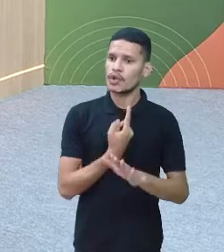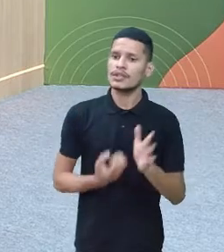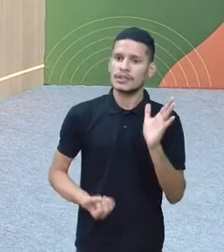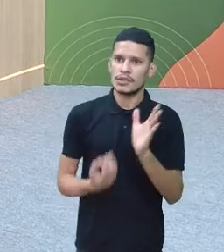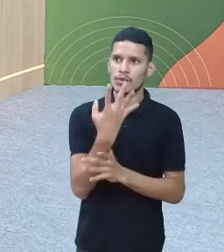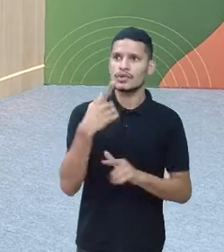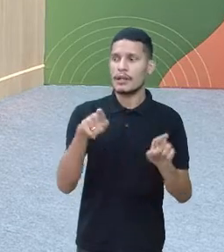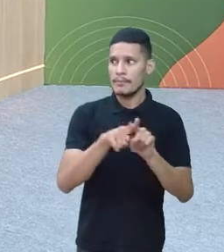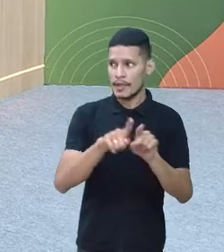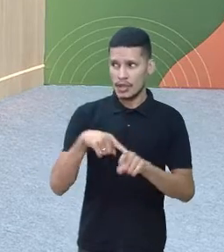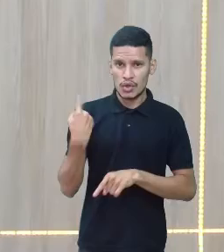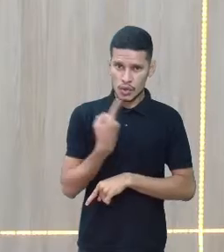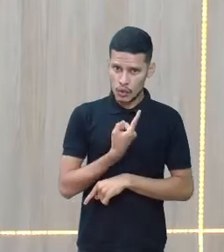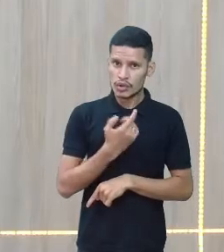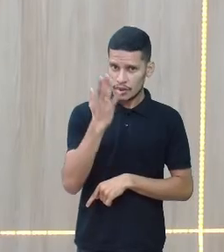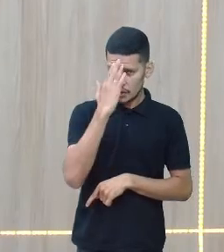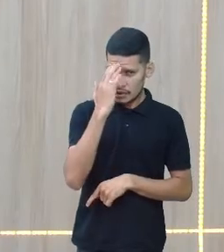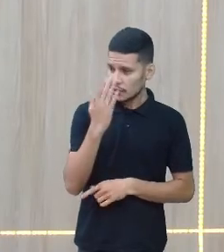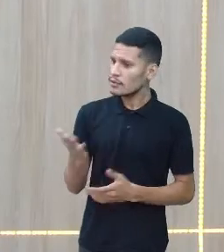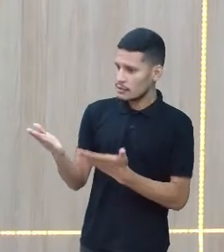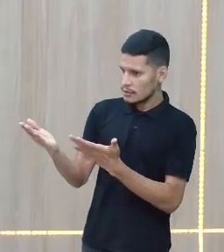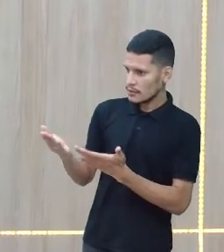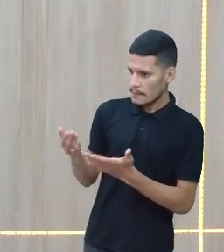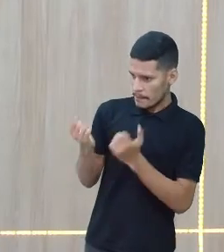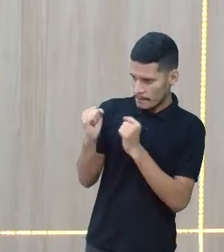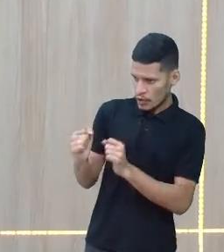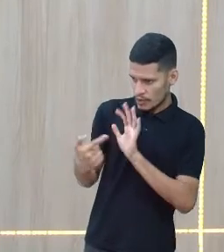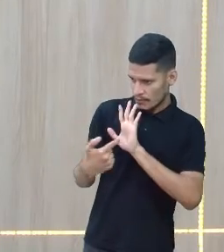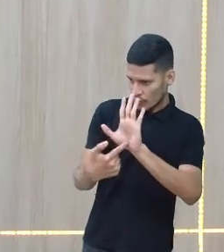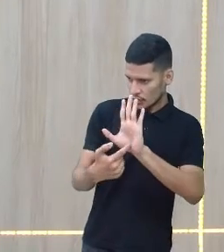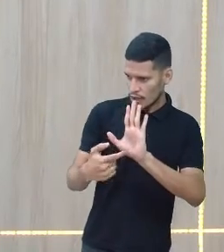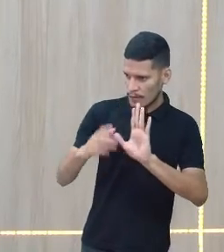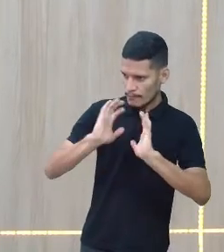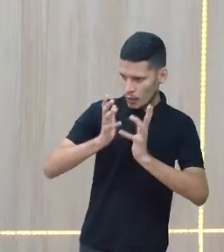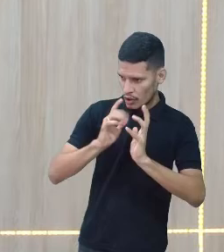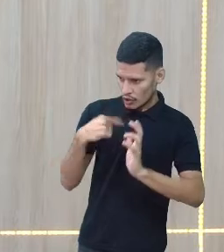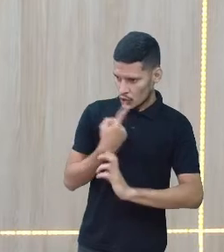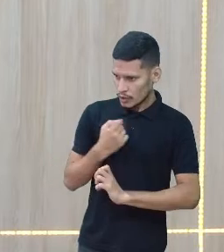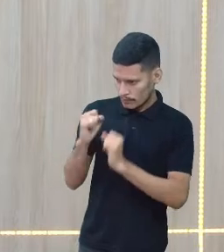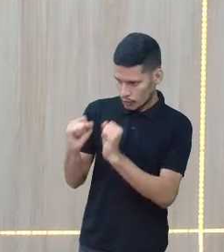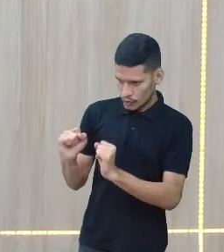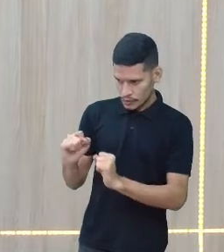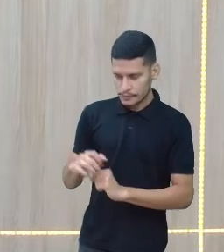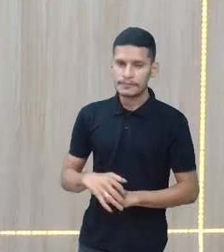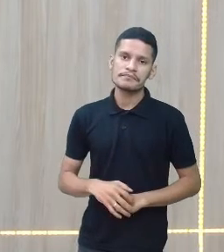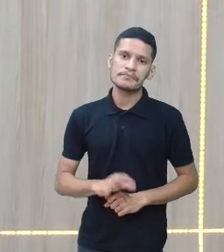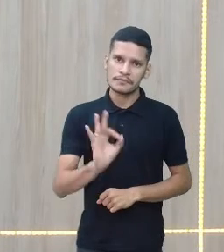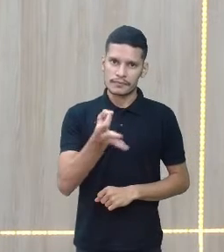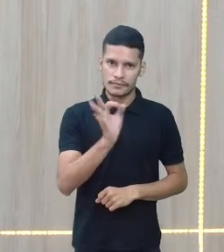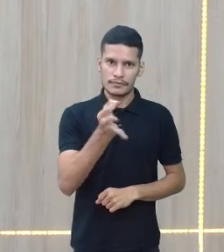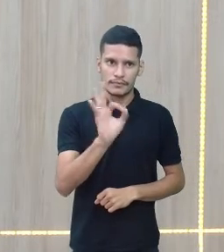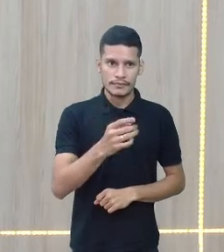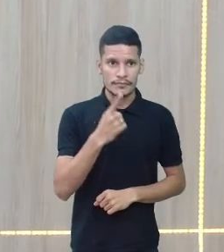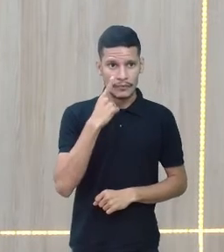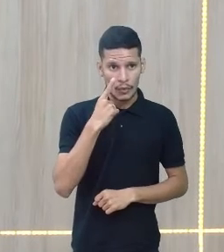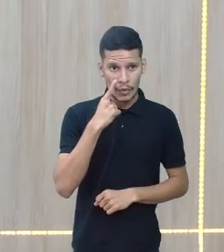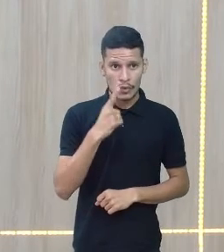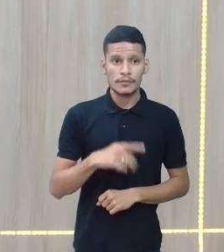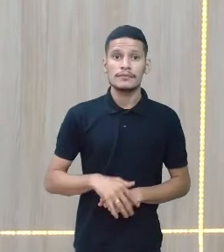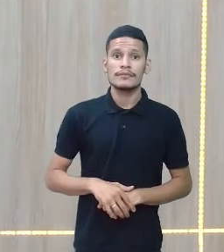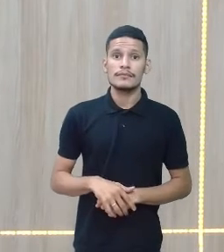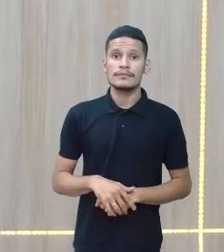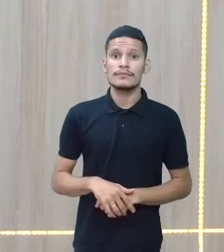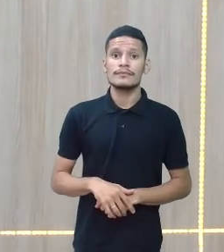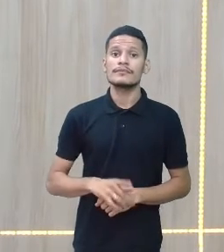né? Então, Heleno, tu pode mostrar as bolas pra gente aí? Com certeza. Nós